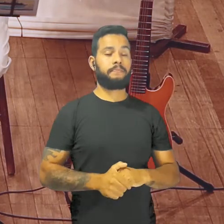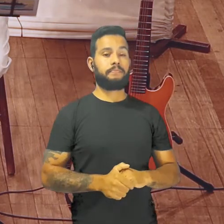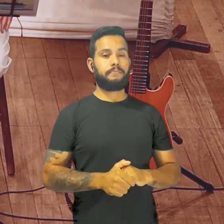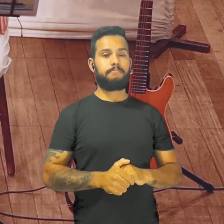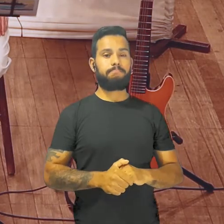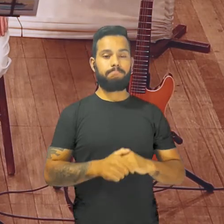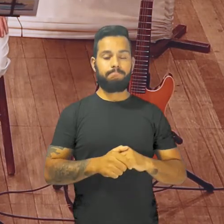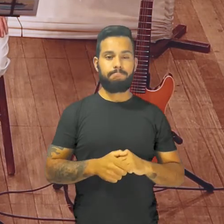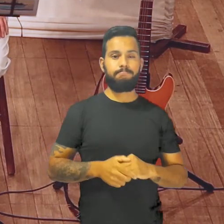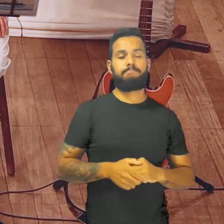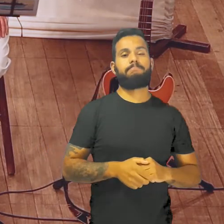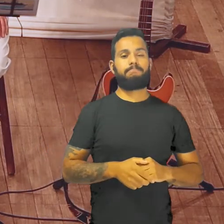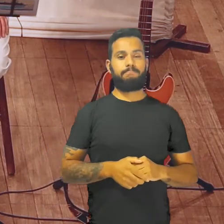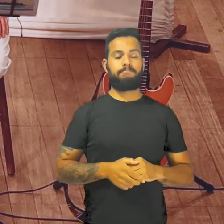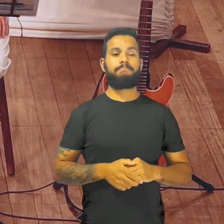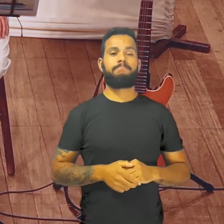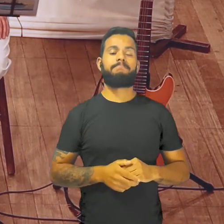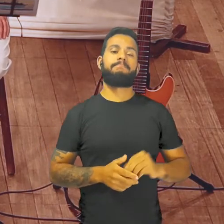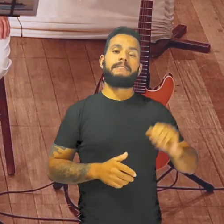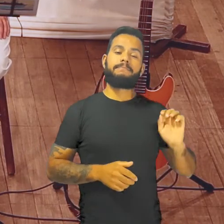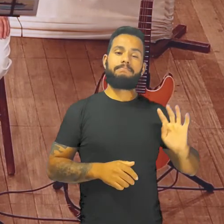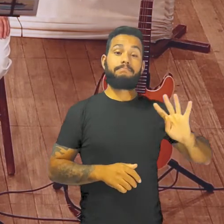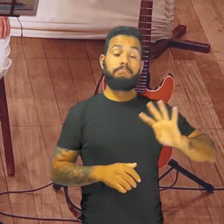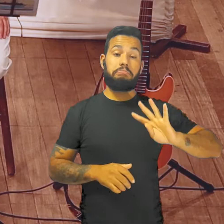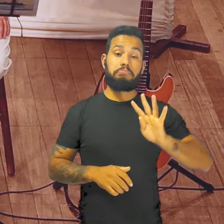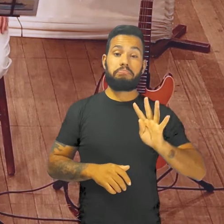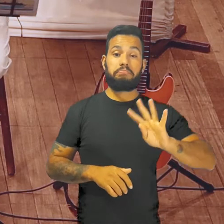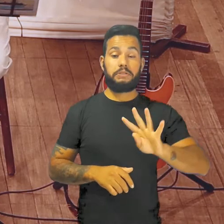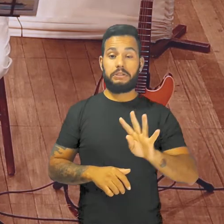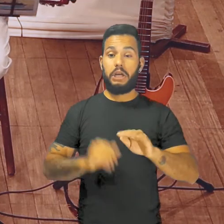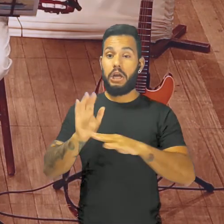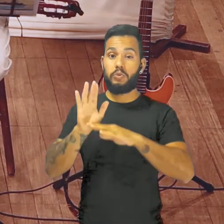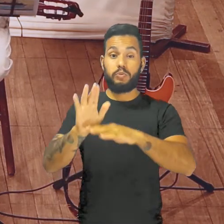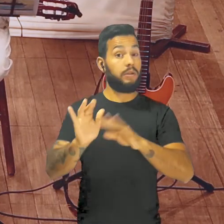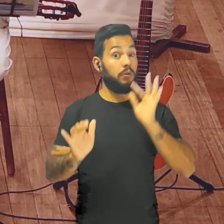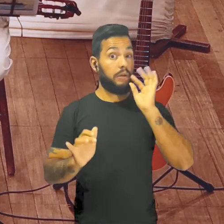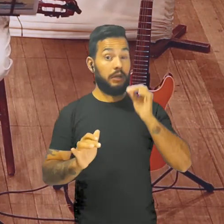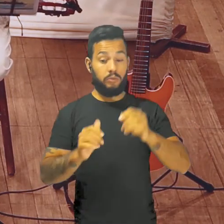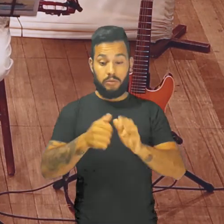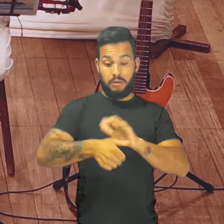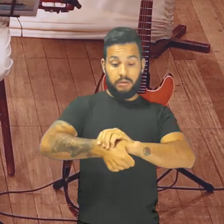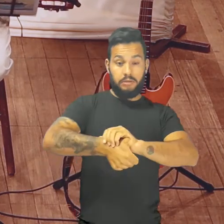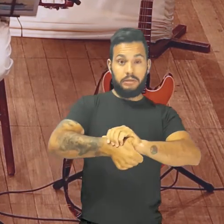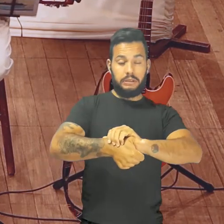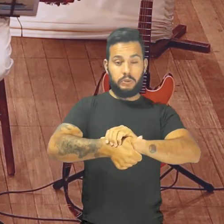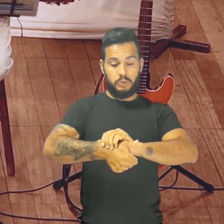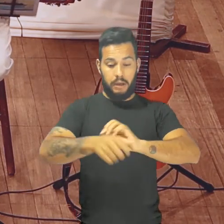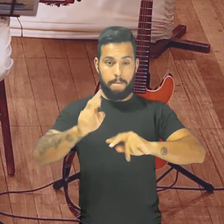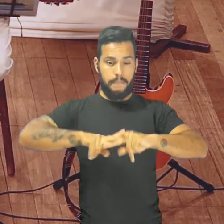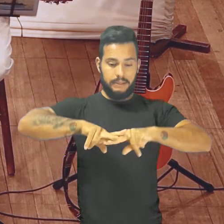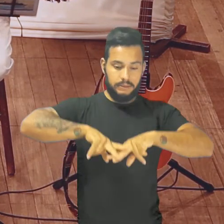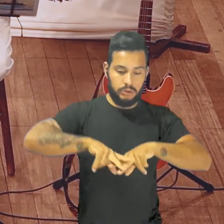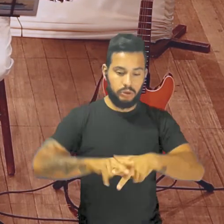Eles foram lá ajudar o amigo rato a soltar aquela linda tartaruga daquelas redes. E